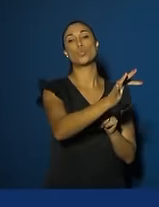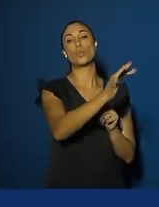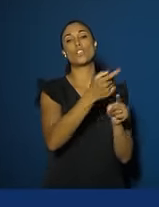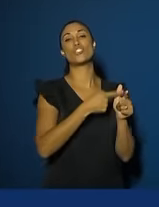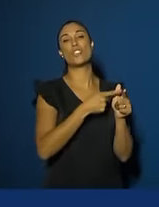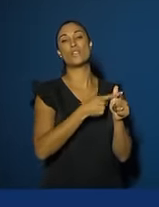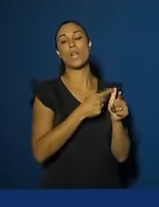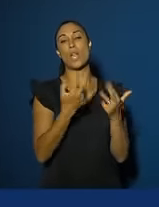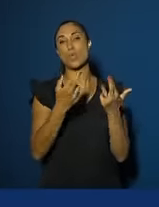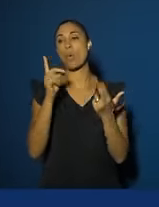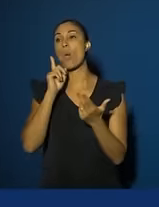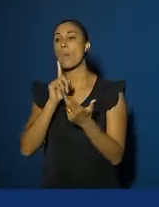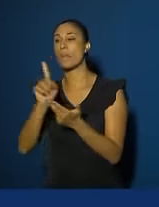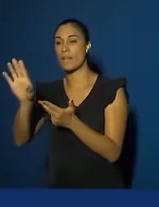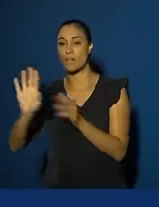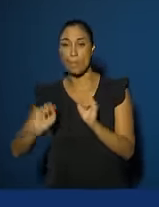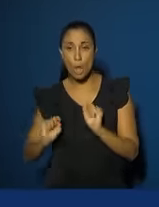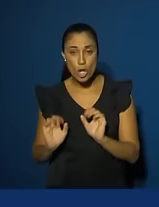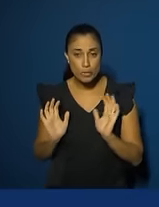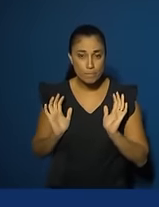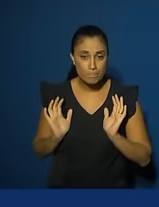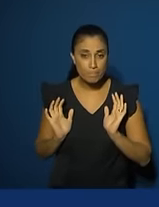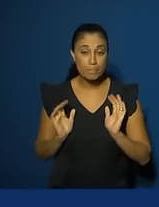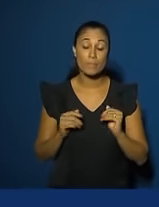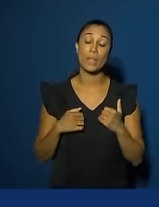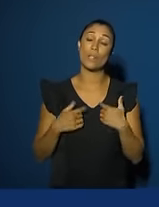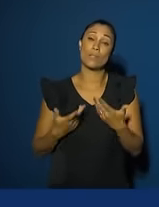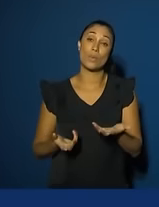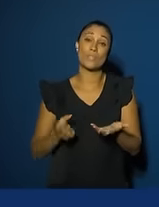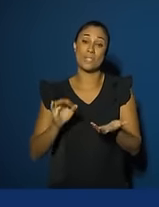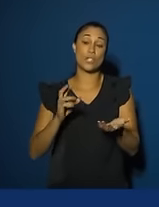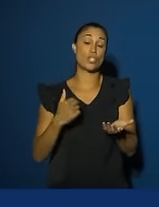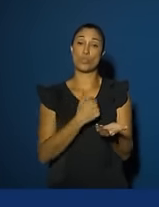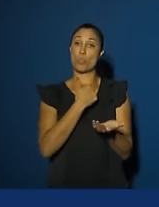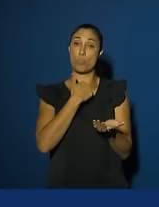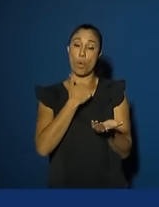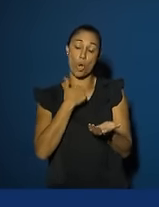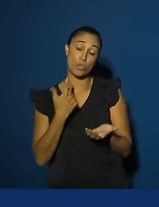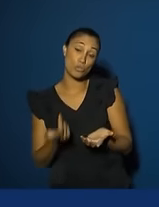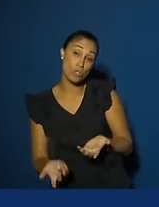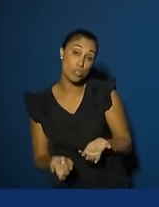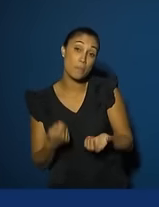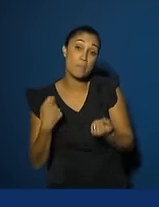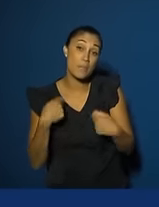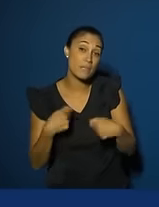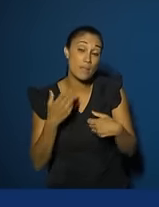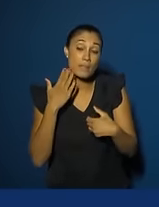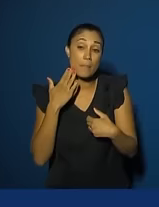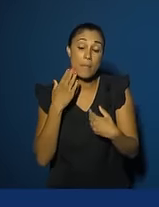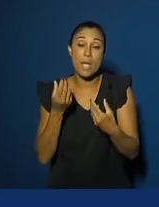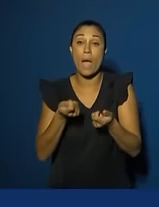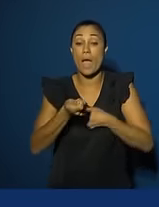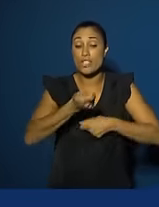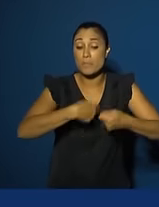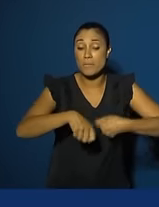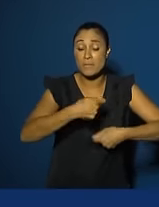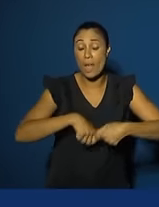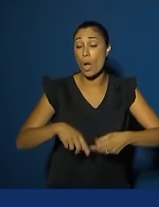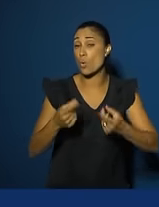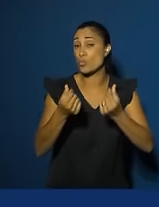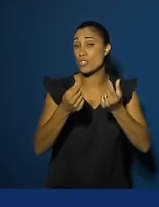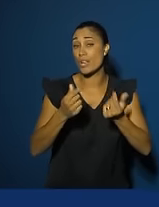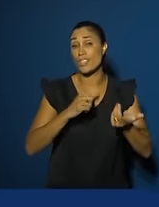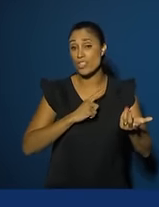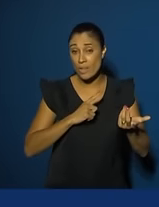fazer isso essa a pergunta que eu faço então se a gente não pode a gente tem que saber lidar com o dinheiro que a gente tem e fazer el